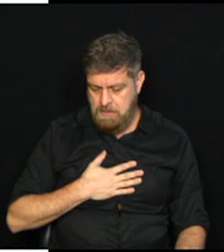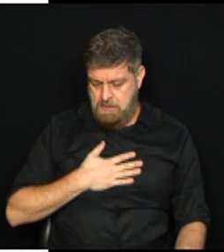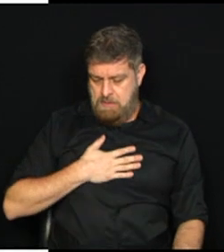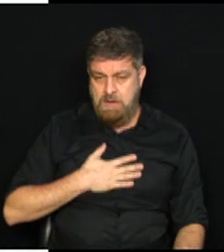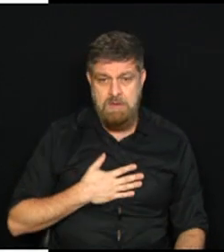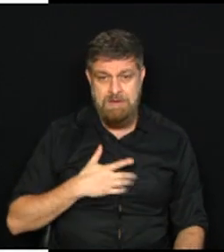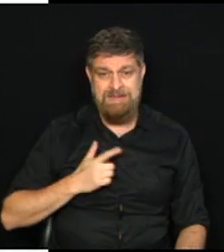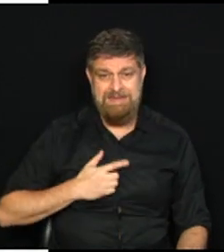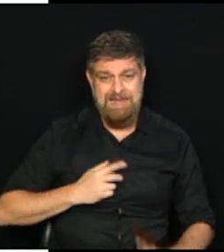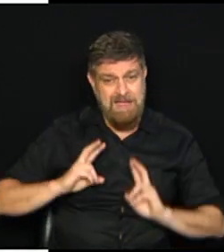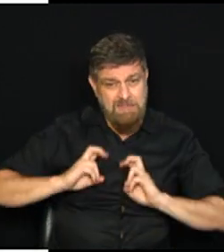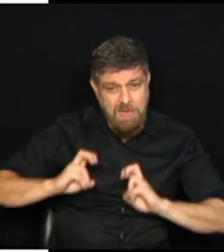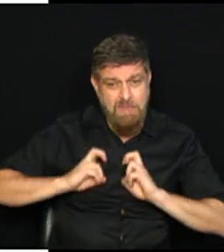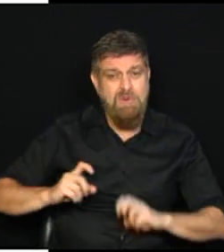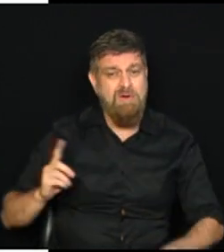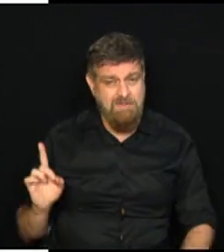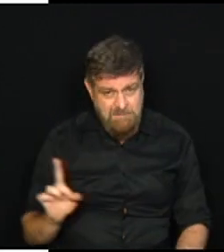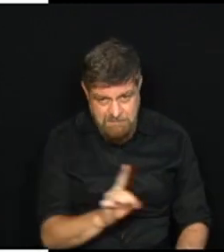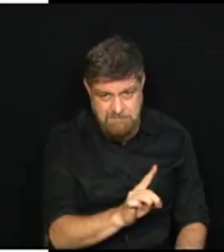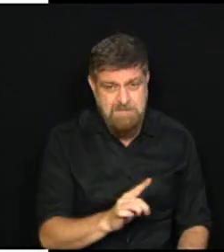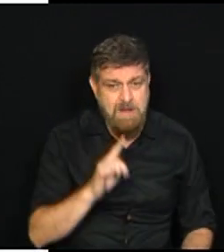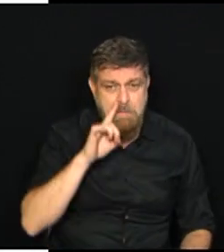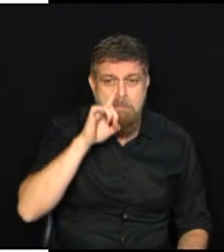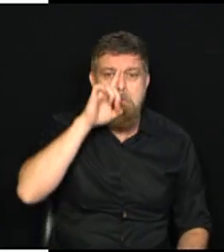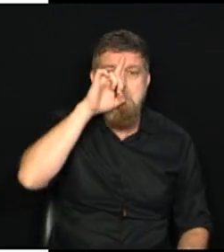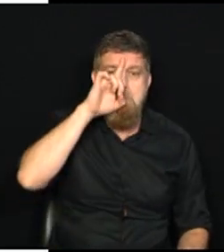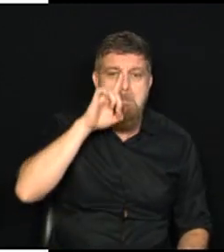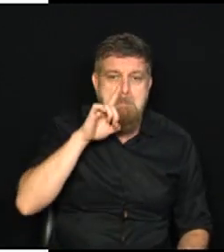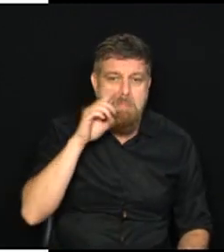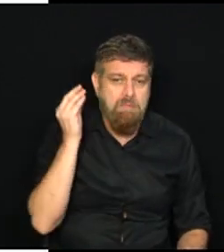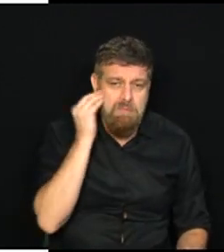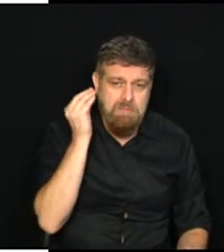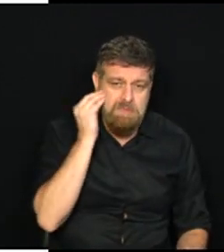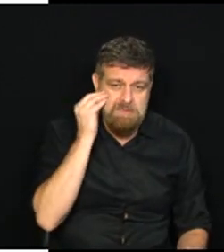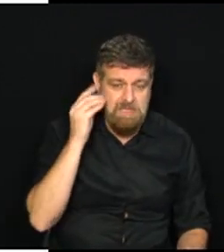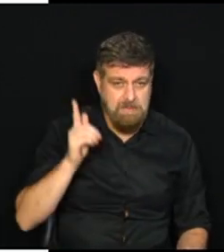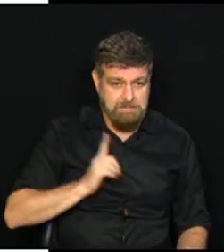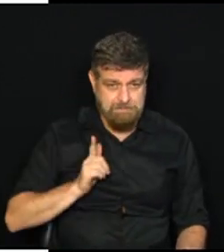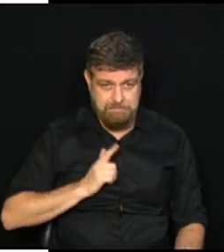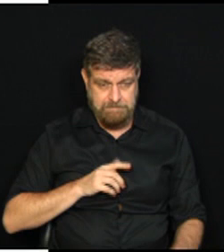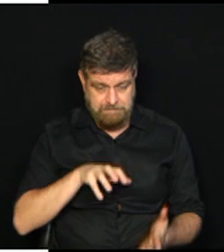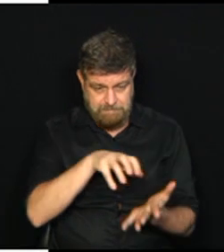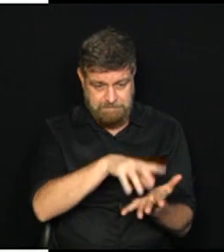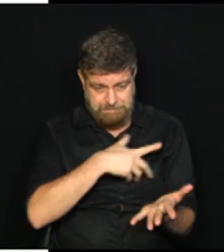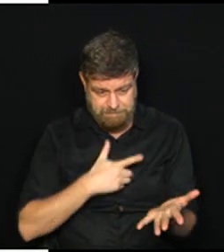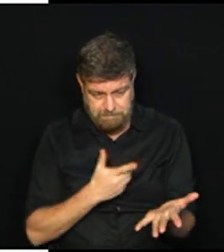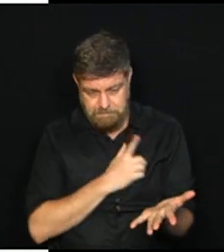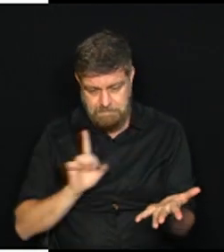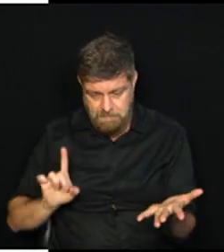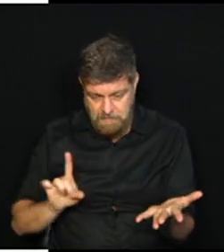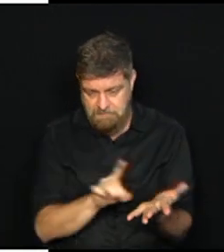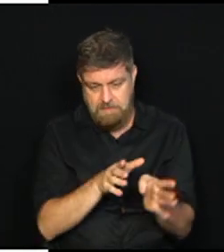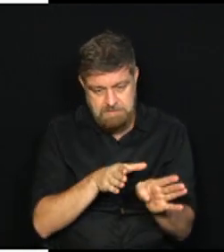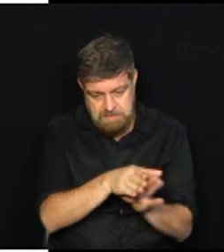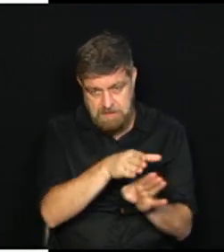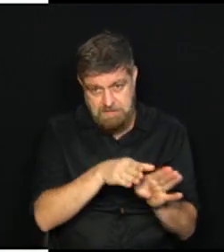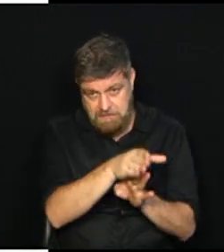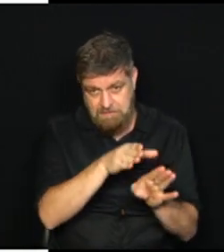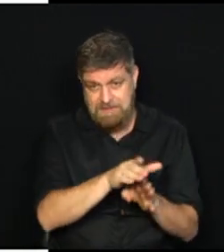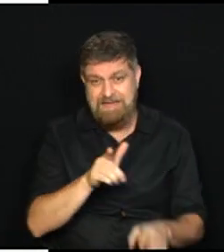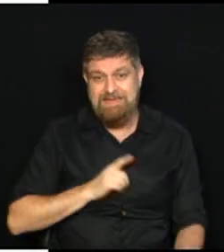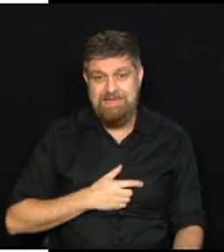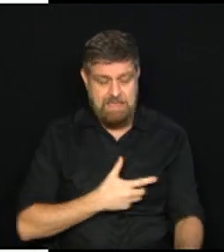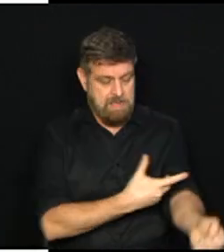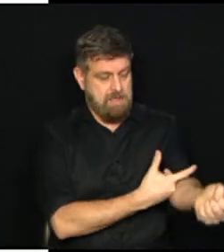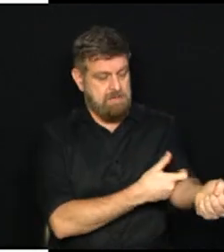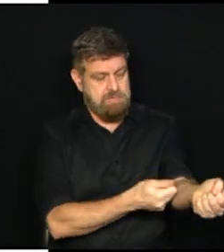poucos sintomas, eles são testados. Ao procurar atendimento de saúde, são orientados, é feita a coleta de